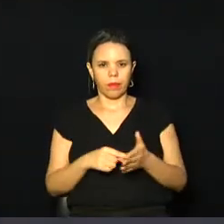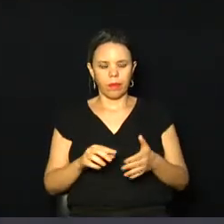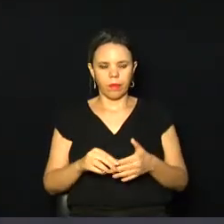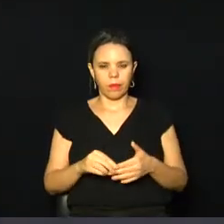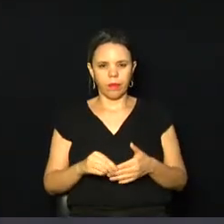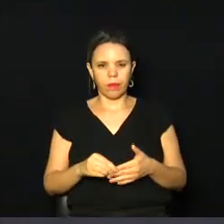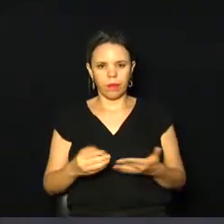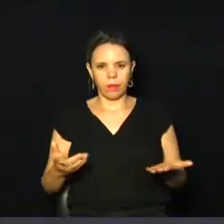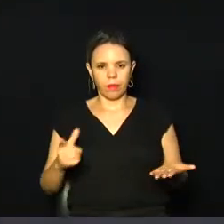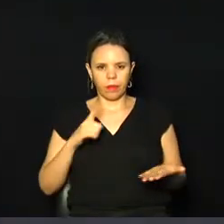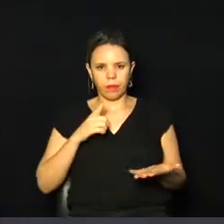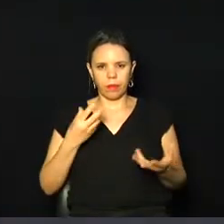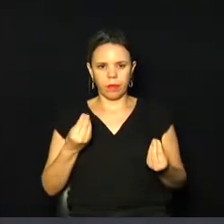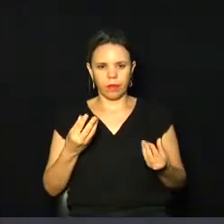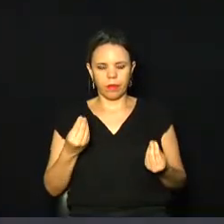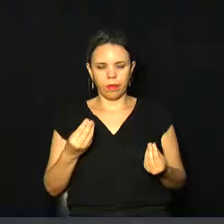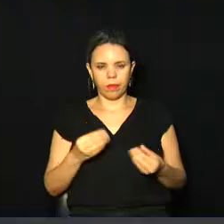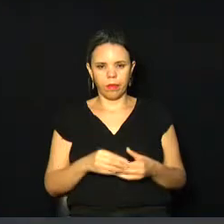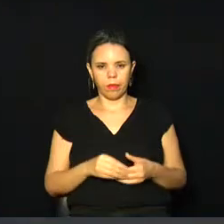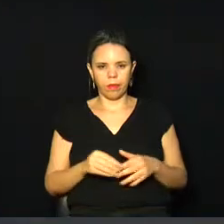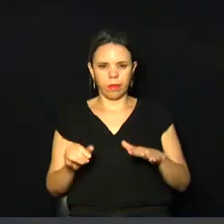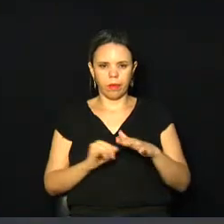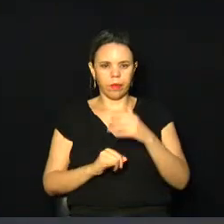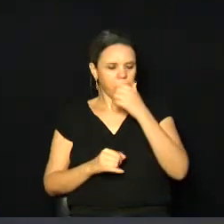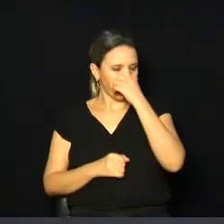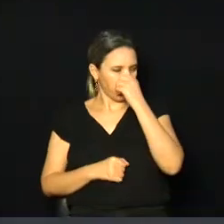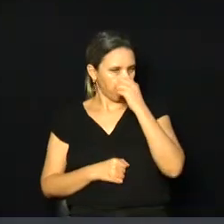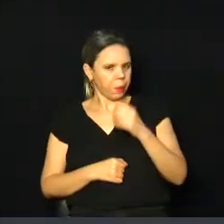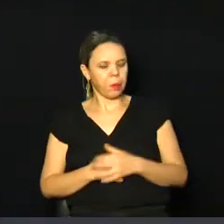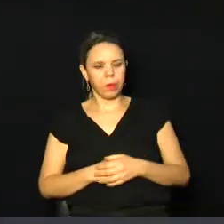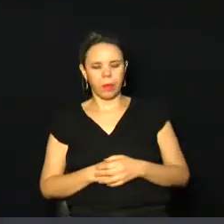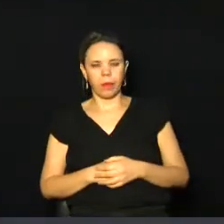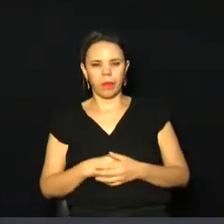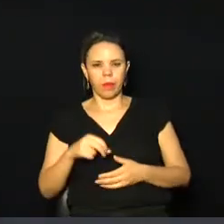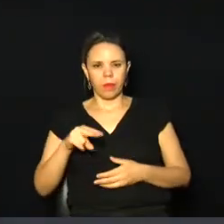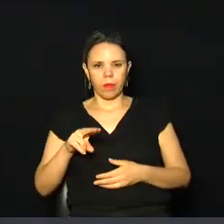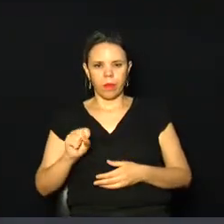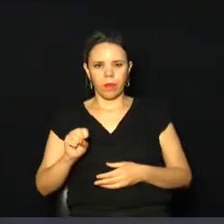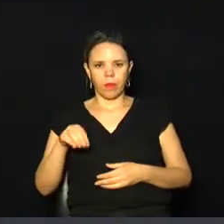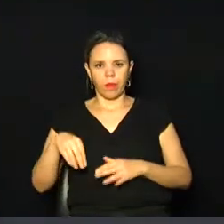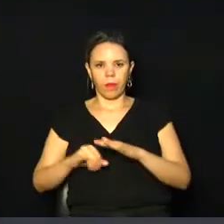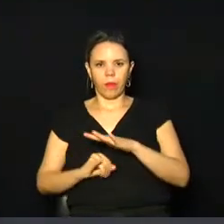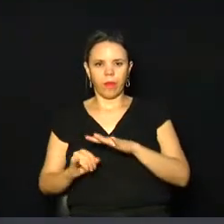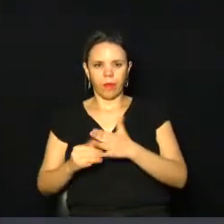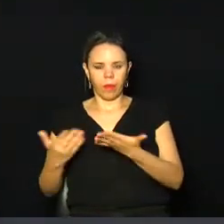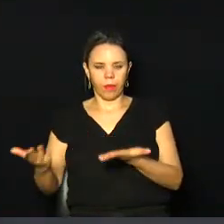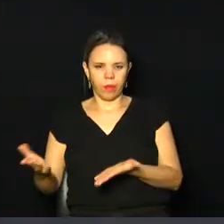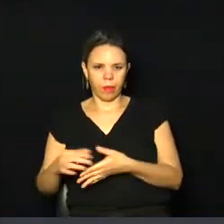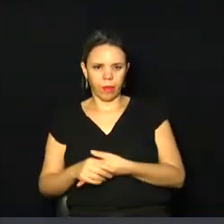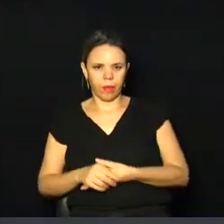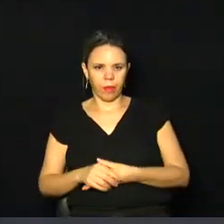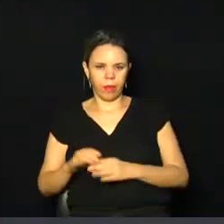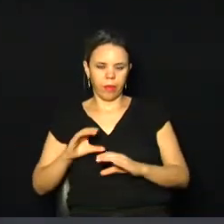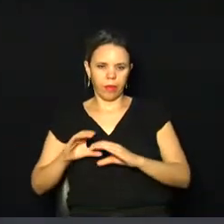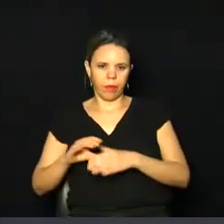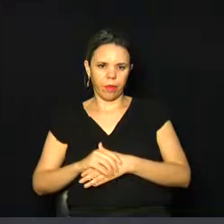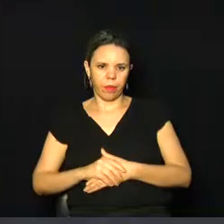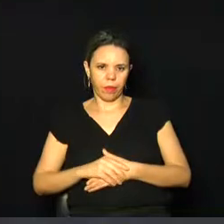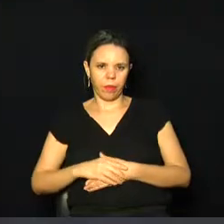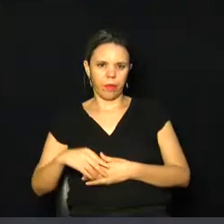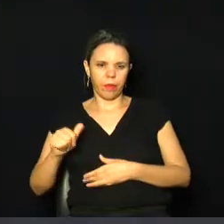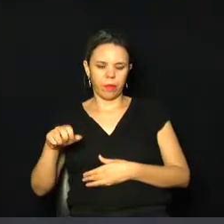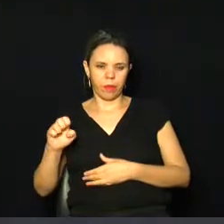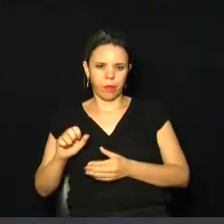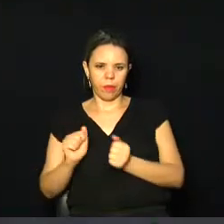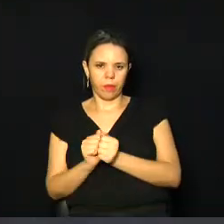em dia tem bastante instituições, o Instituto Nelson Williams também, a gente coloca aí um canal também, que a doutora Anne, junto